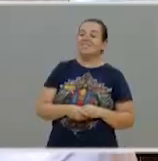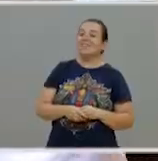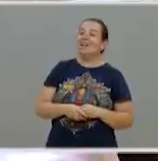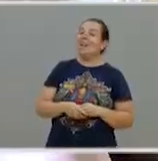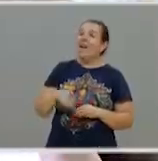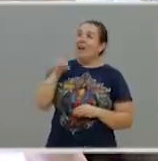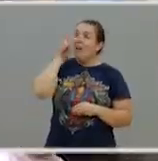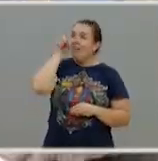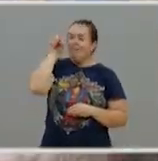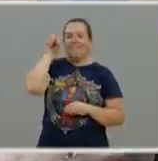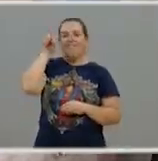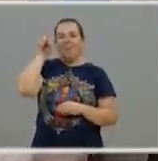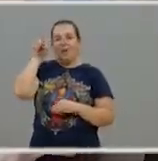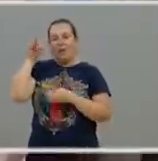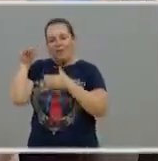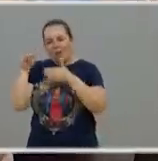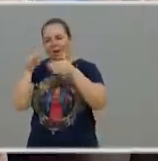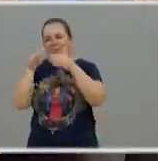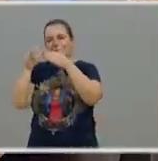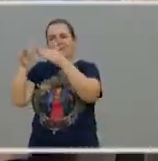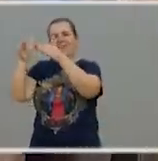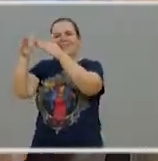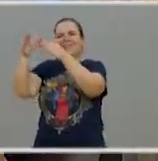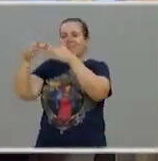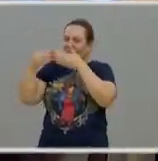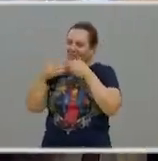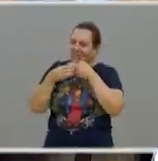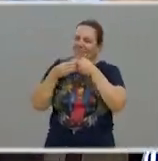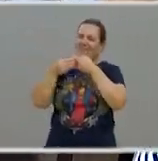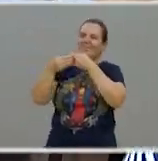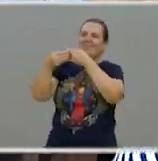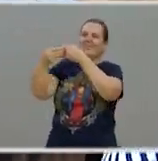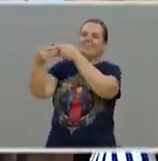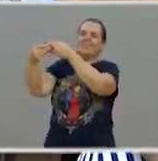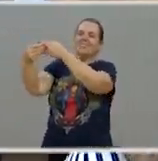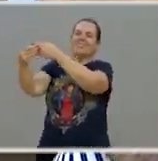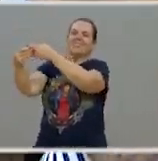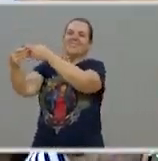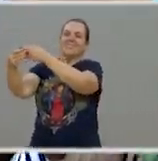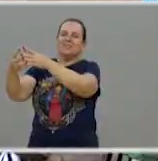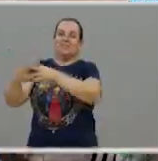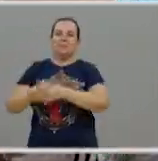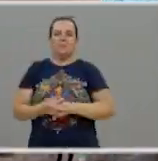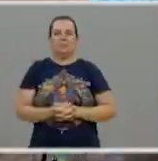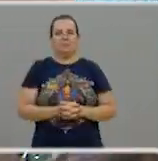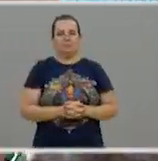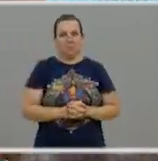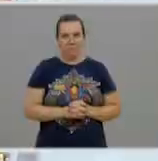conduz. Ele é o caminho que